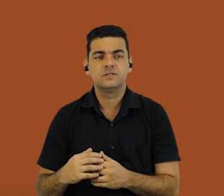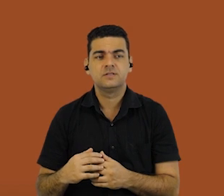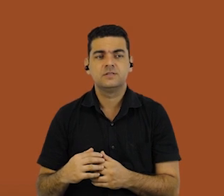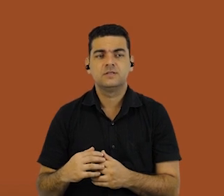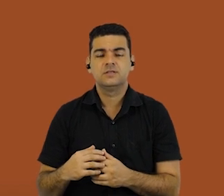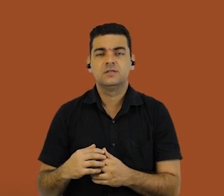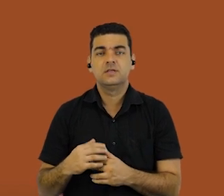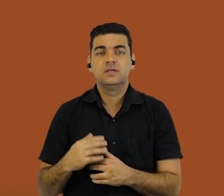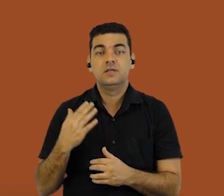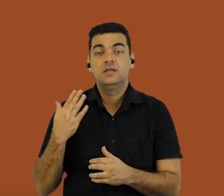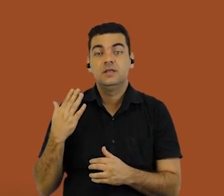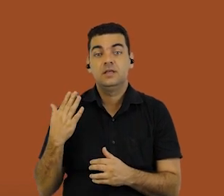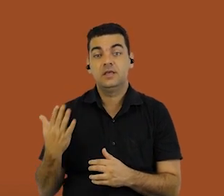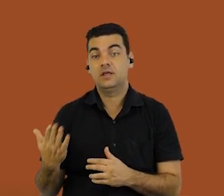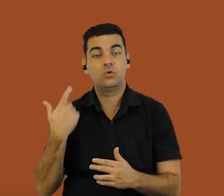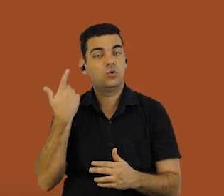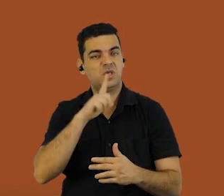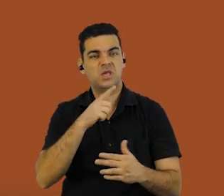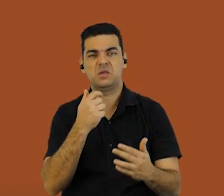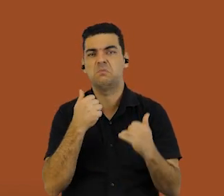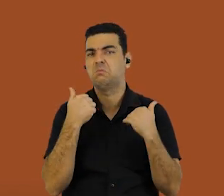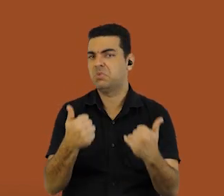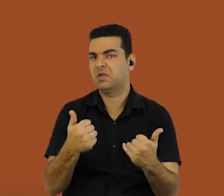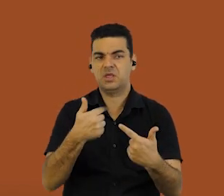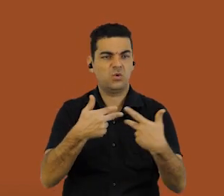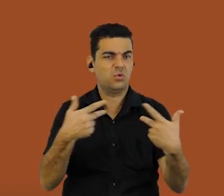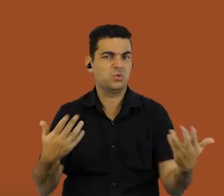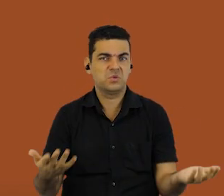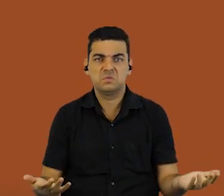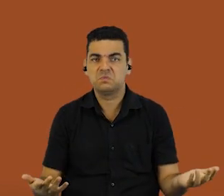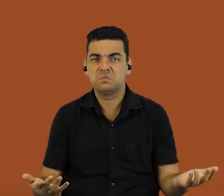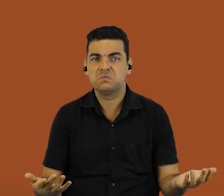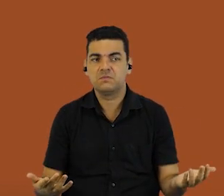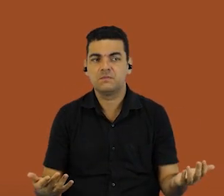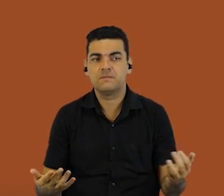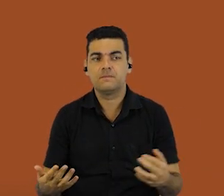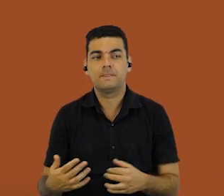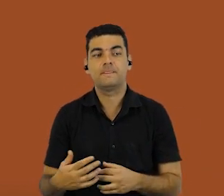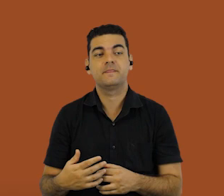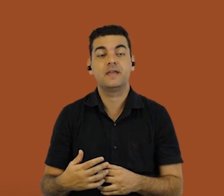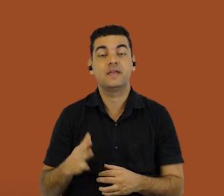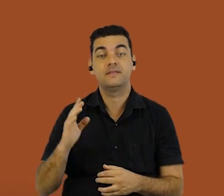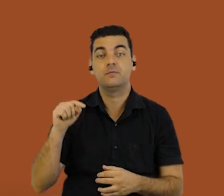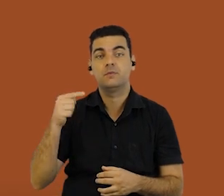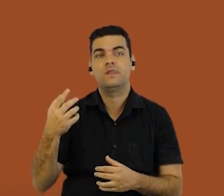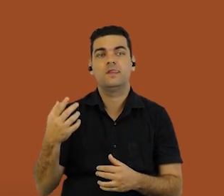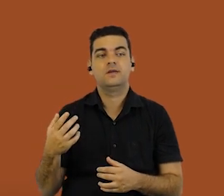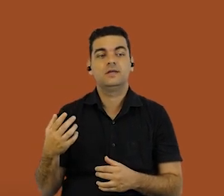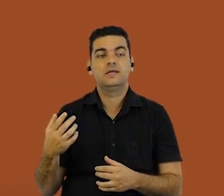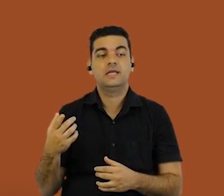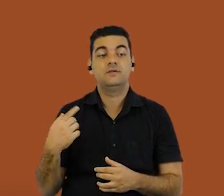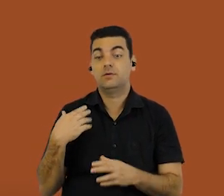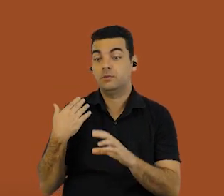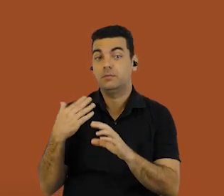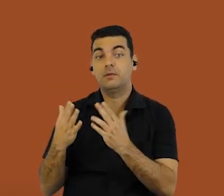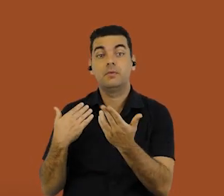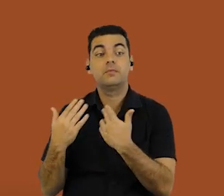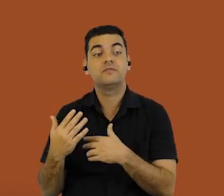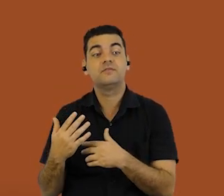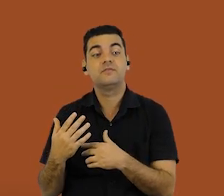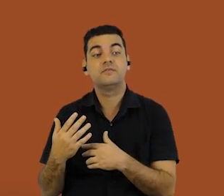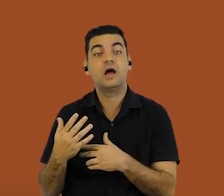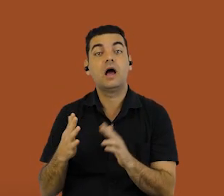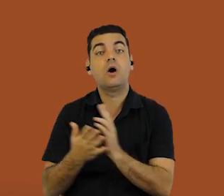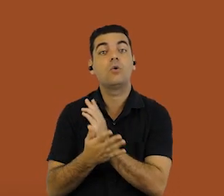sem muitas perspectivas na escola e 3, 4 anos depois mandar mensagem para